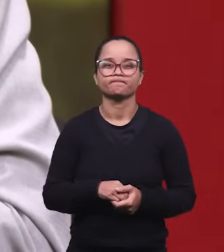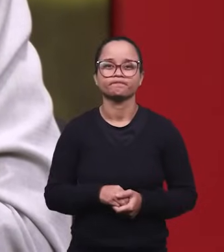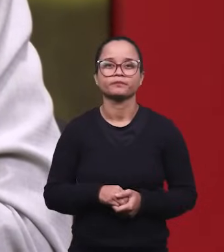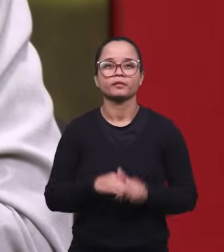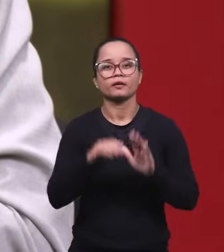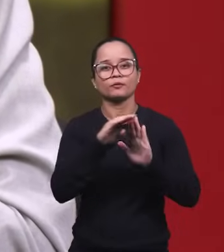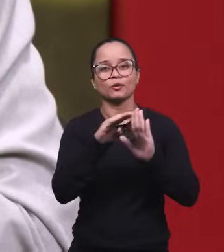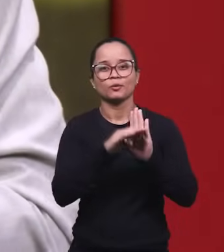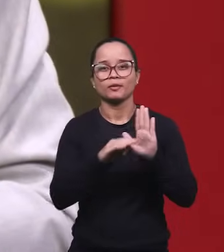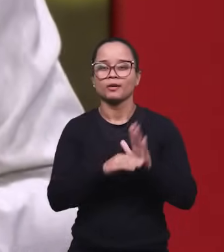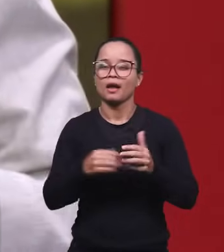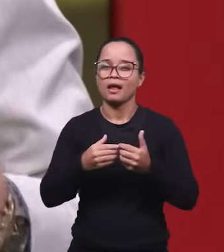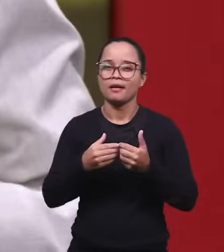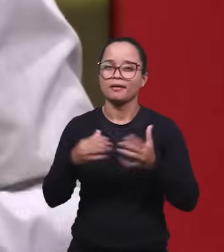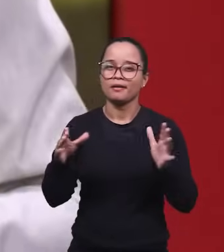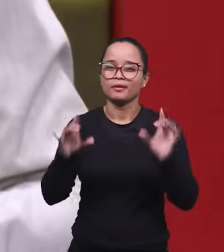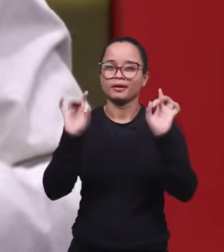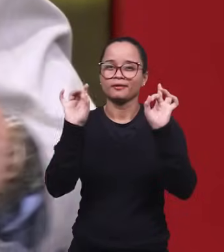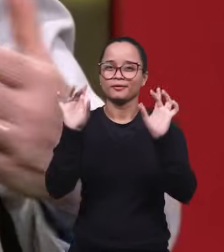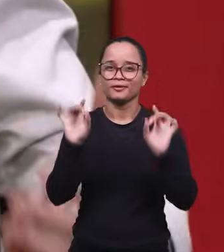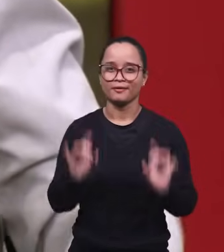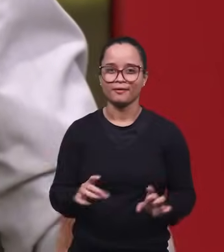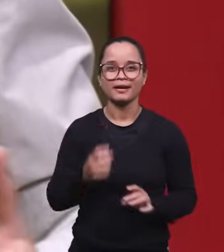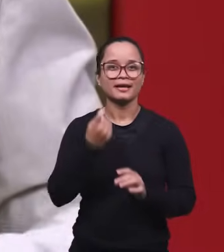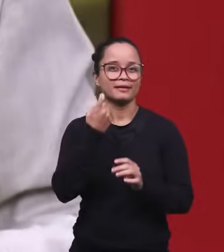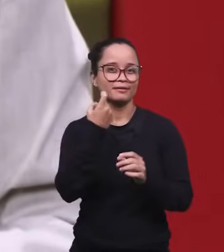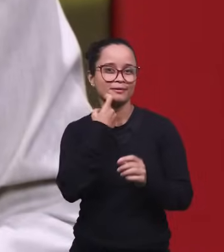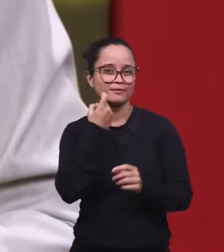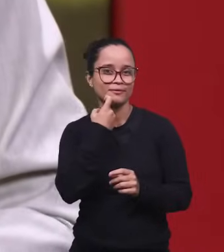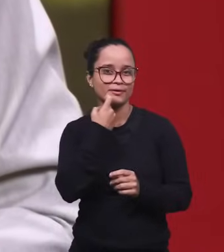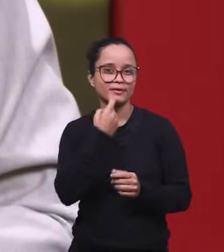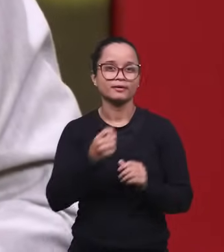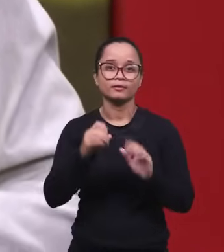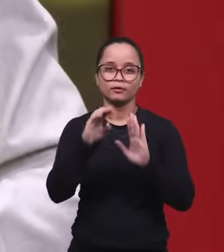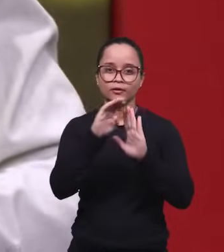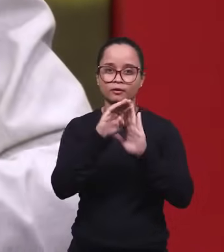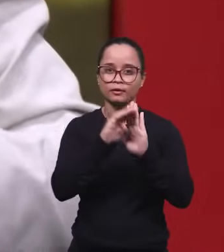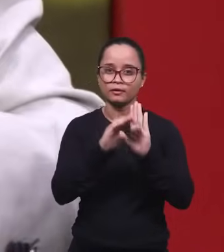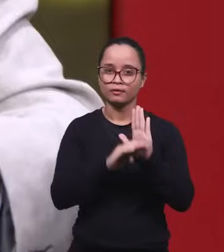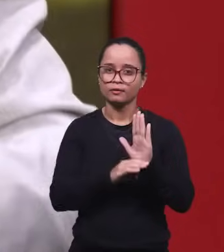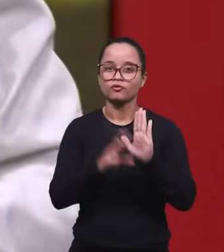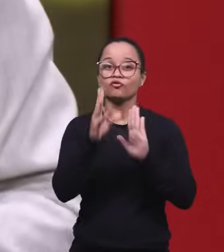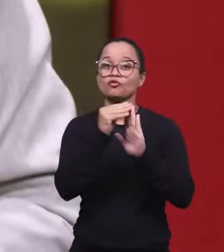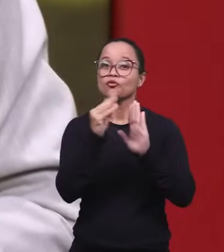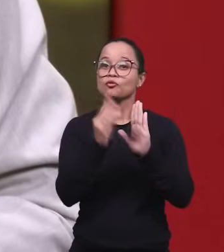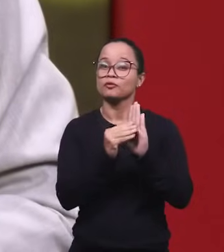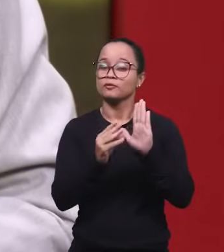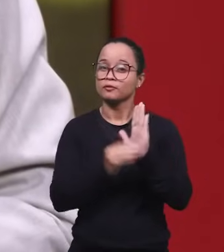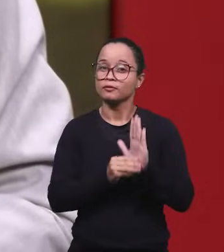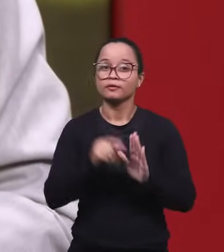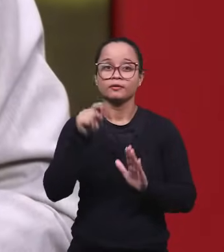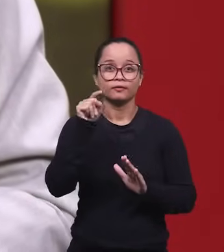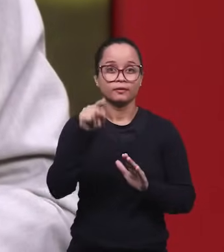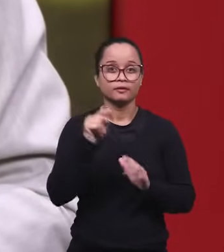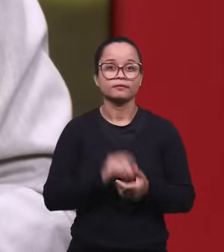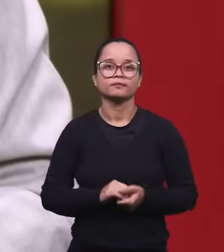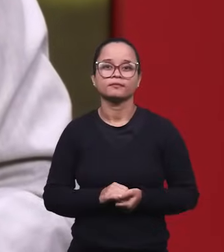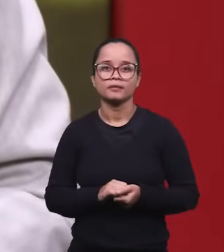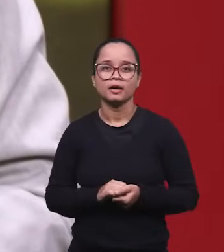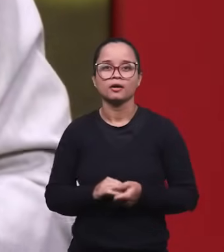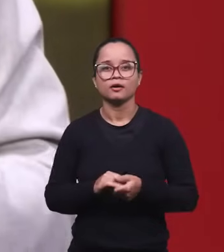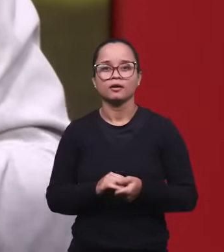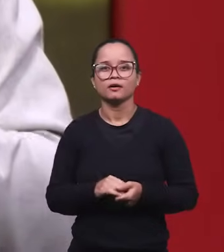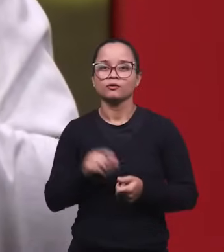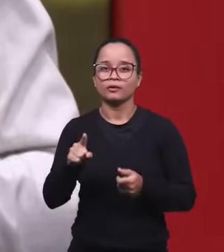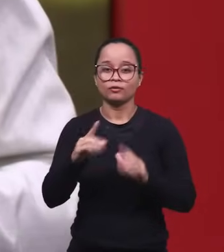programa ele meio que abre assim, aquela programação especial das sextas-feiras numa sequência de conteúdos que você no seu